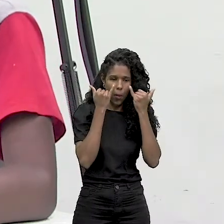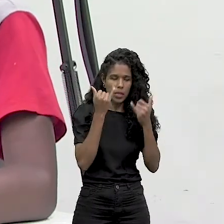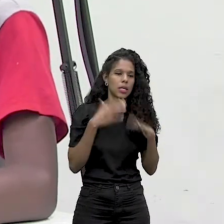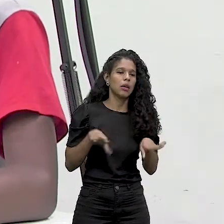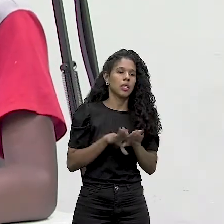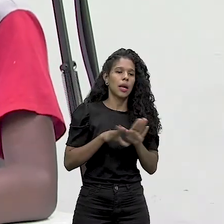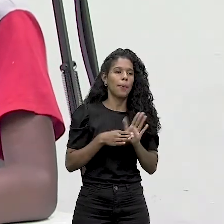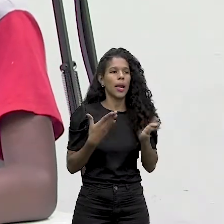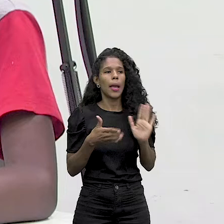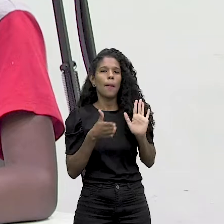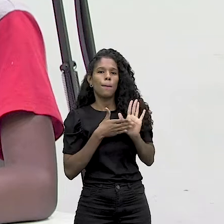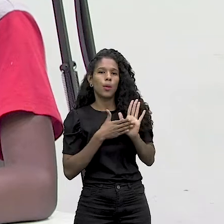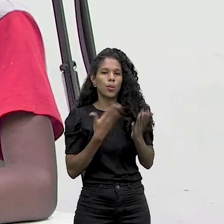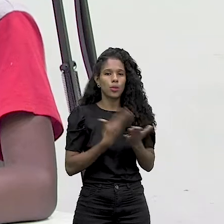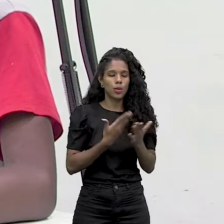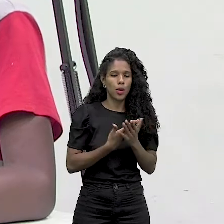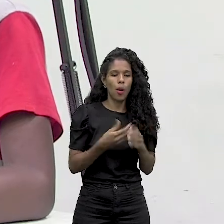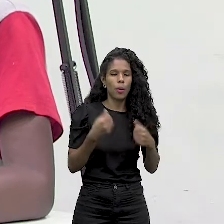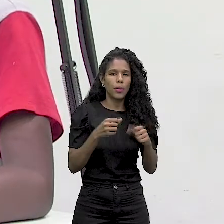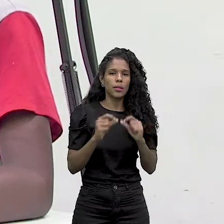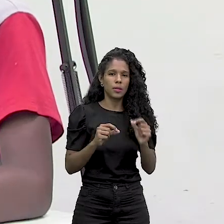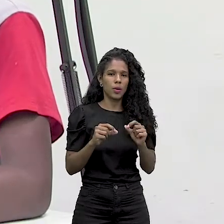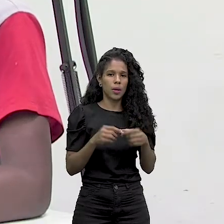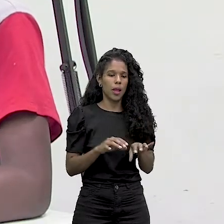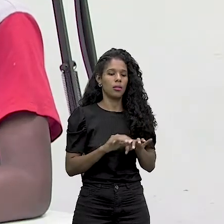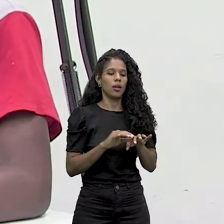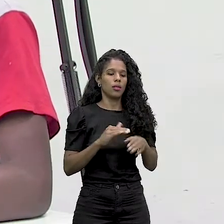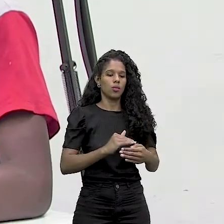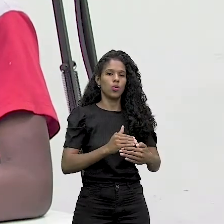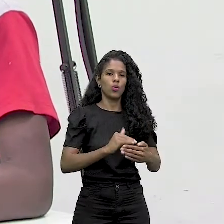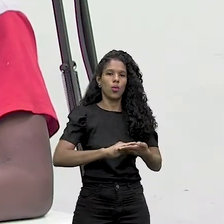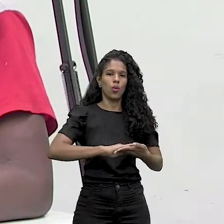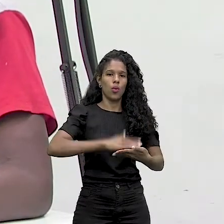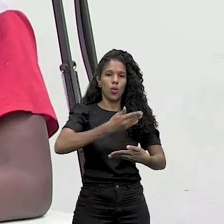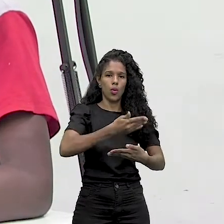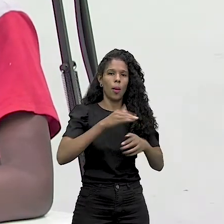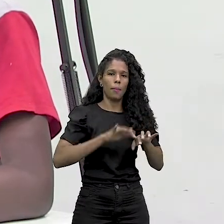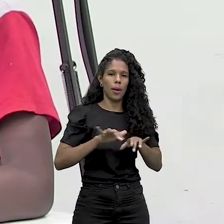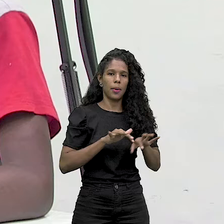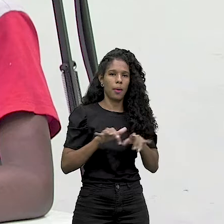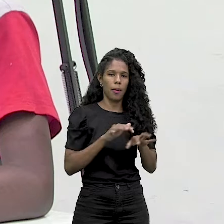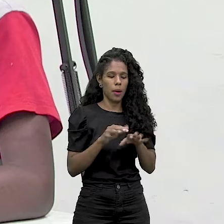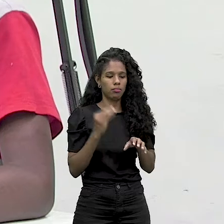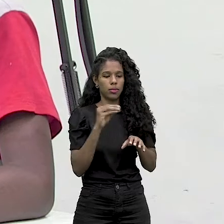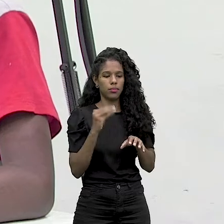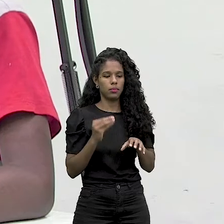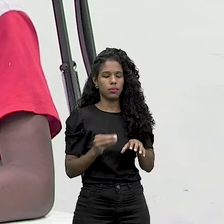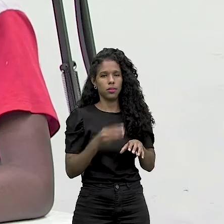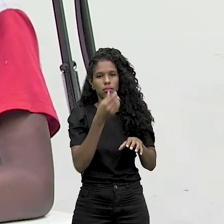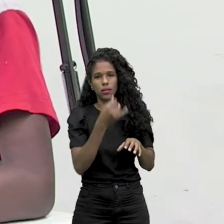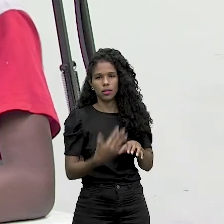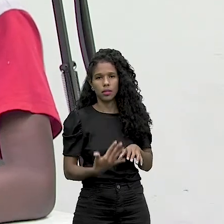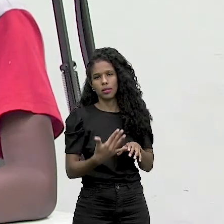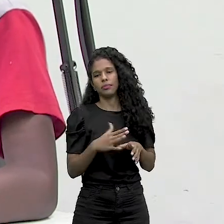aula nesse diário, mas facilitou muito o leitor facial, porque na entrada da escola, quando os alunos